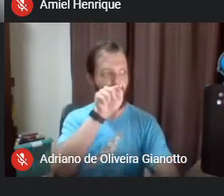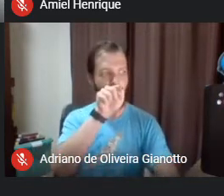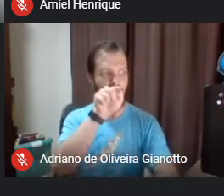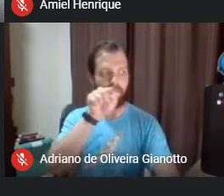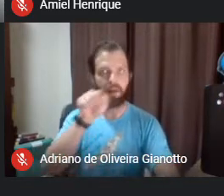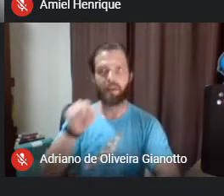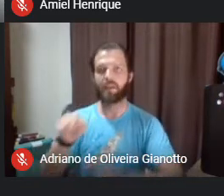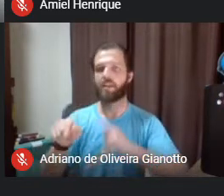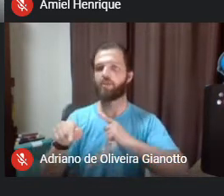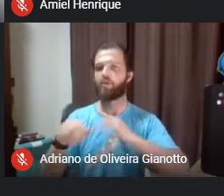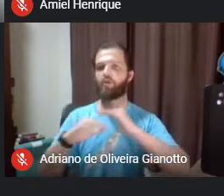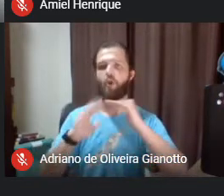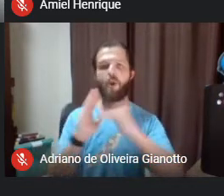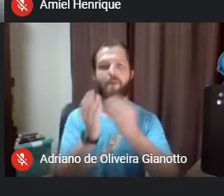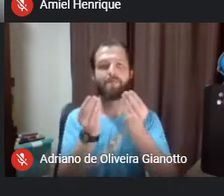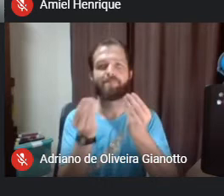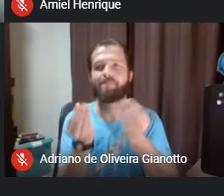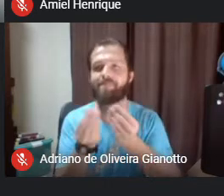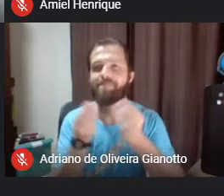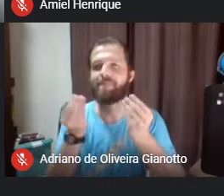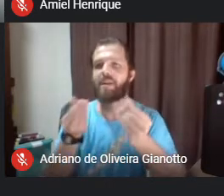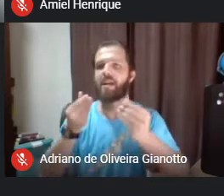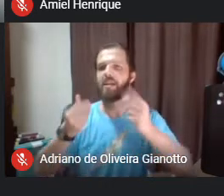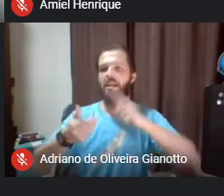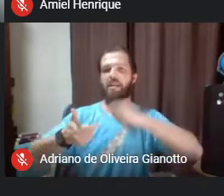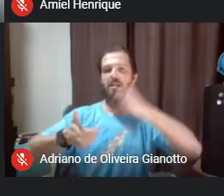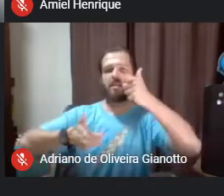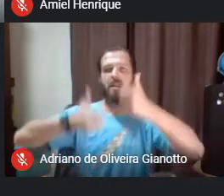Falar bem sintetizado.